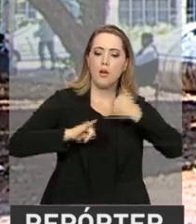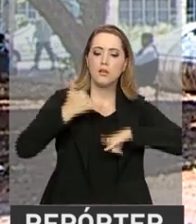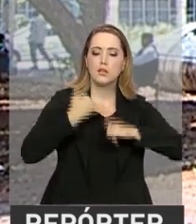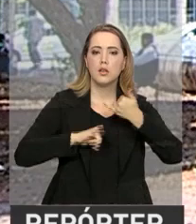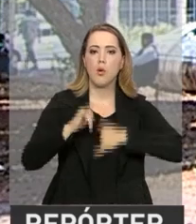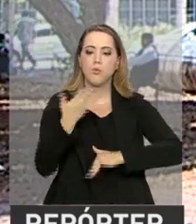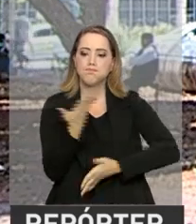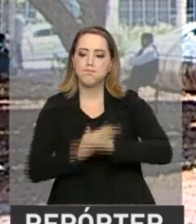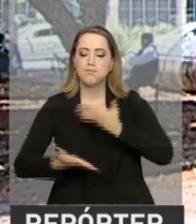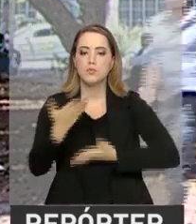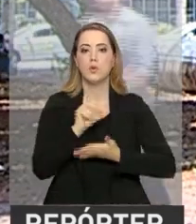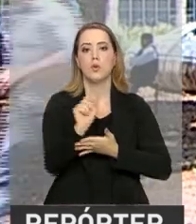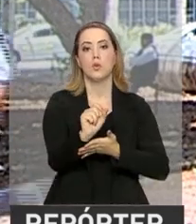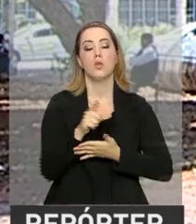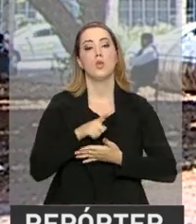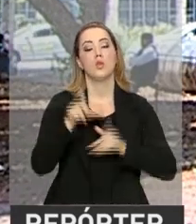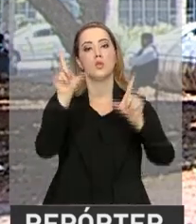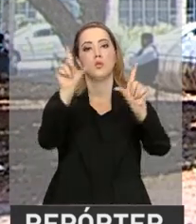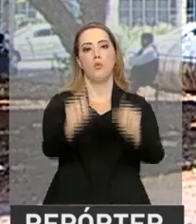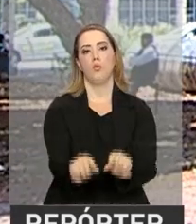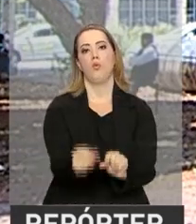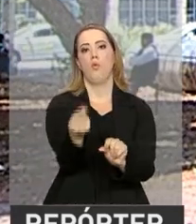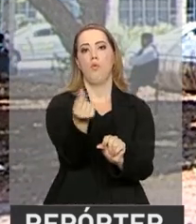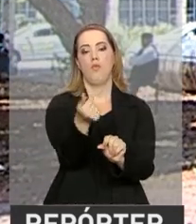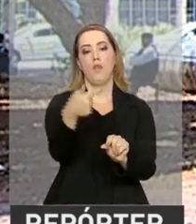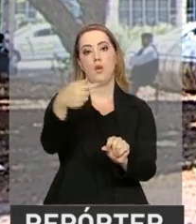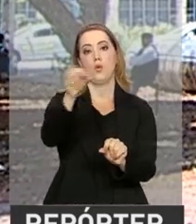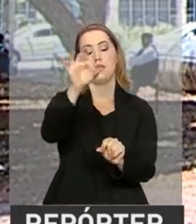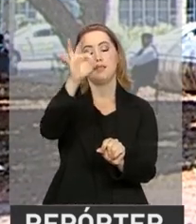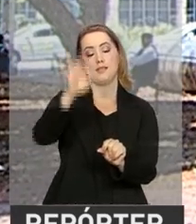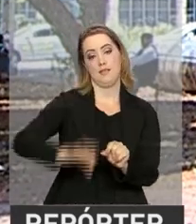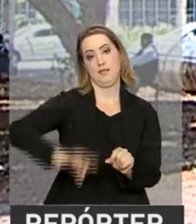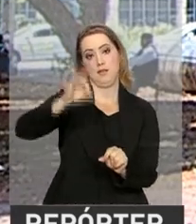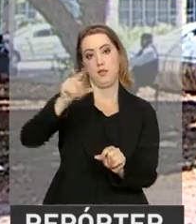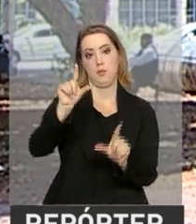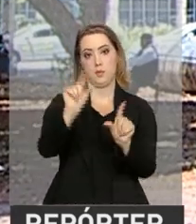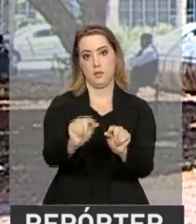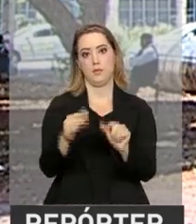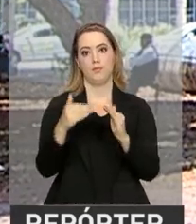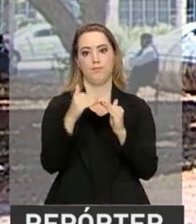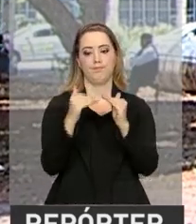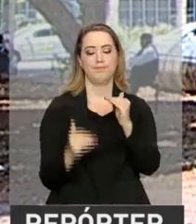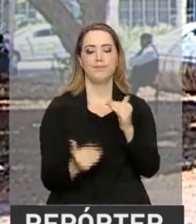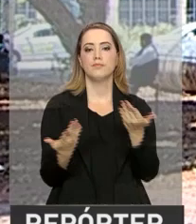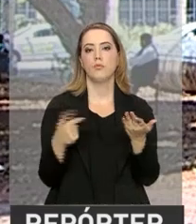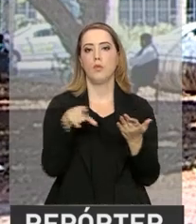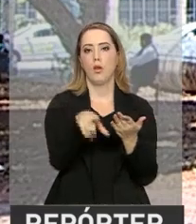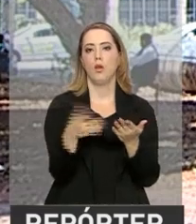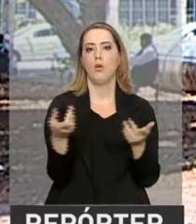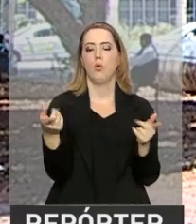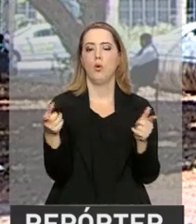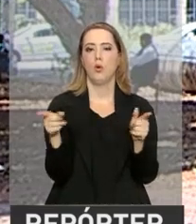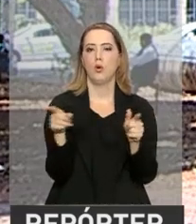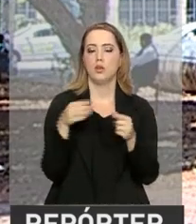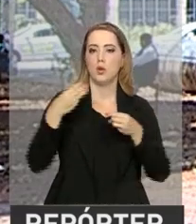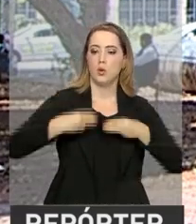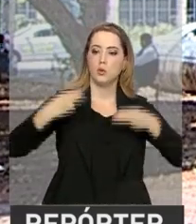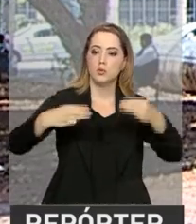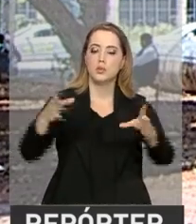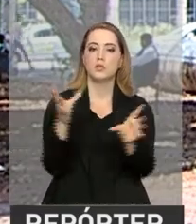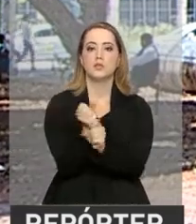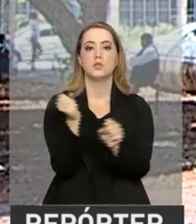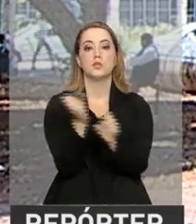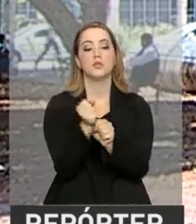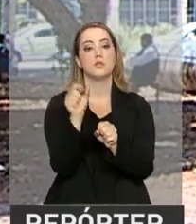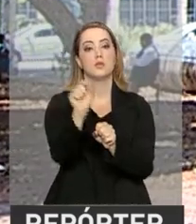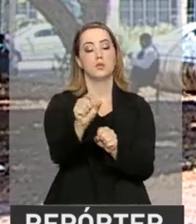fornece os comprimidos e conseguiu abaixar 70% do preço. Com essa negociação, o orçamento do Ministério para a